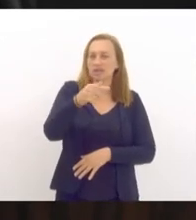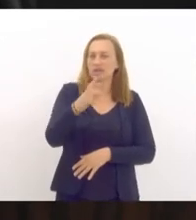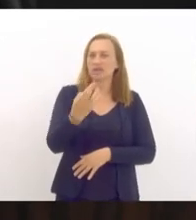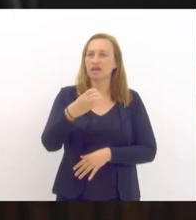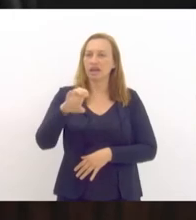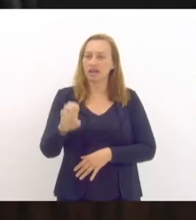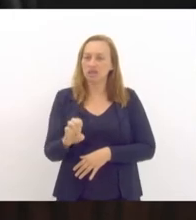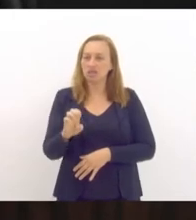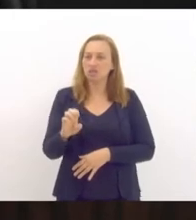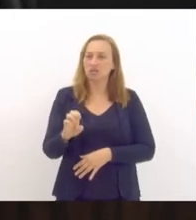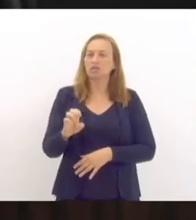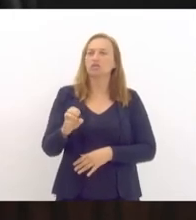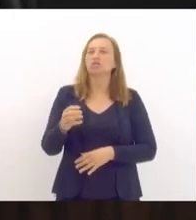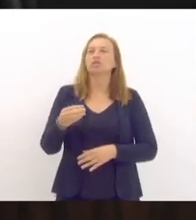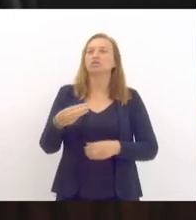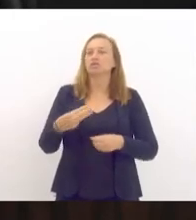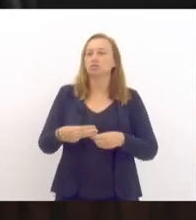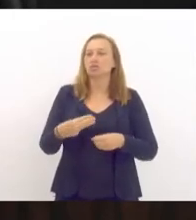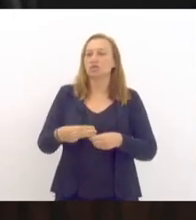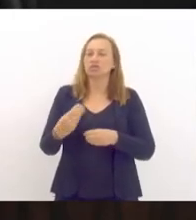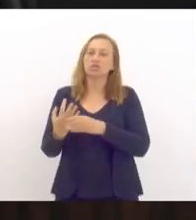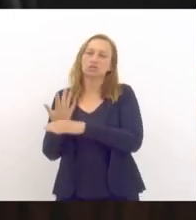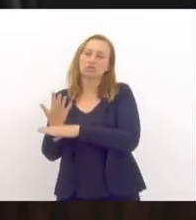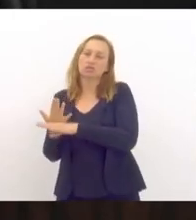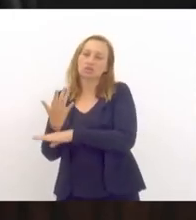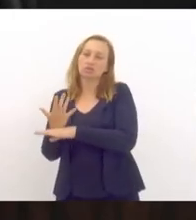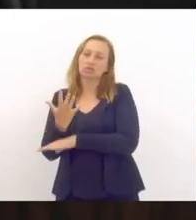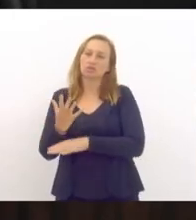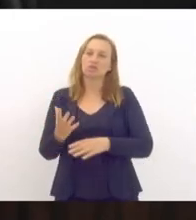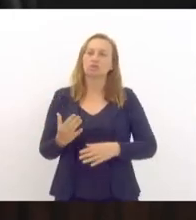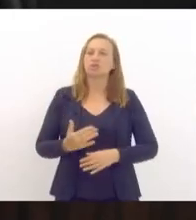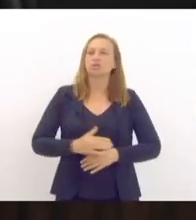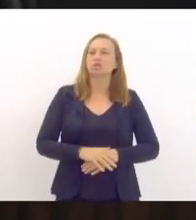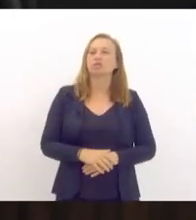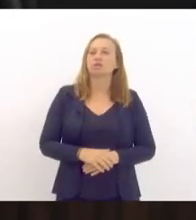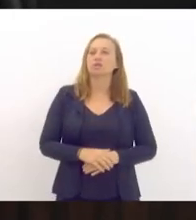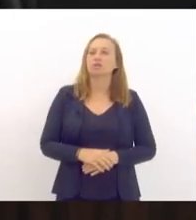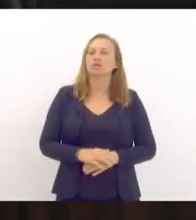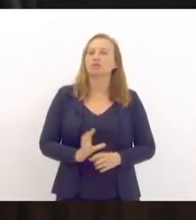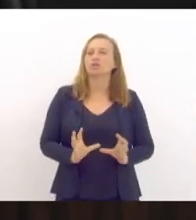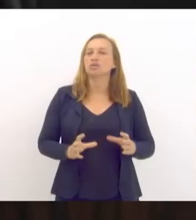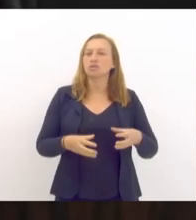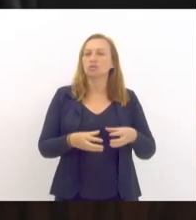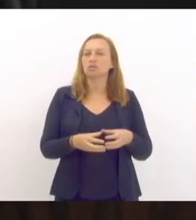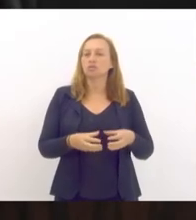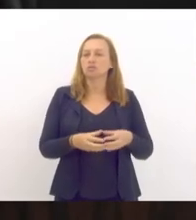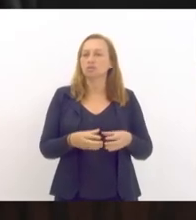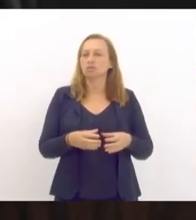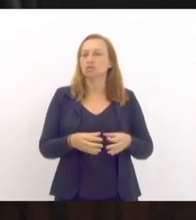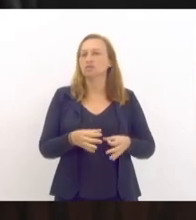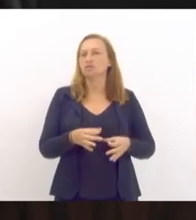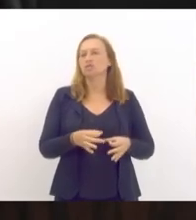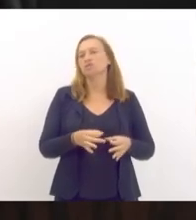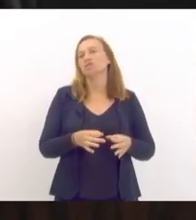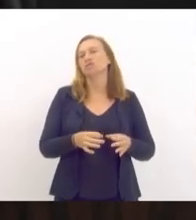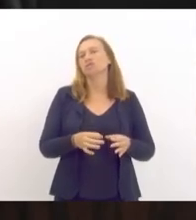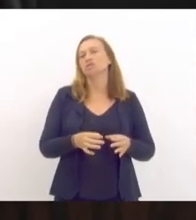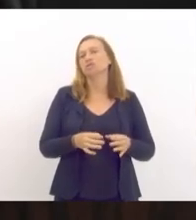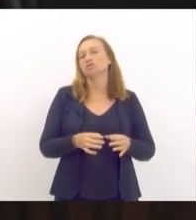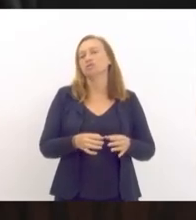no município de Duque de Caxias parecendo a comissão de Constituição Legislativa favorável